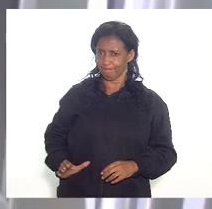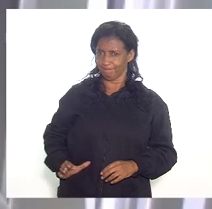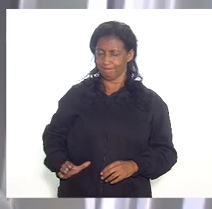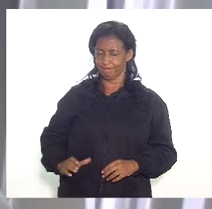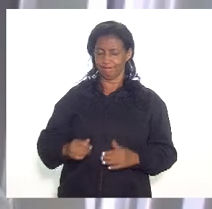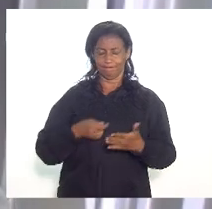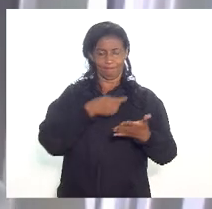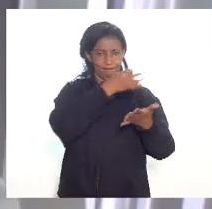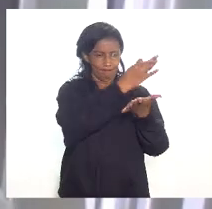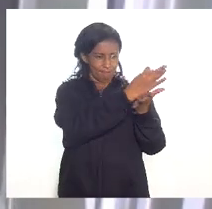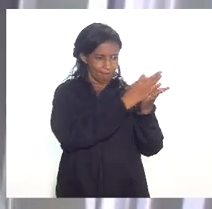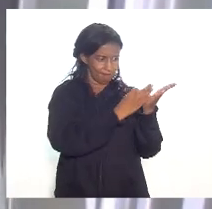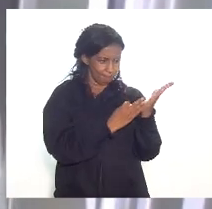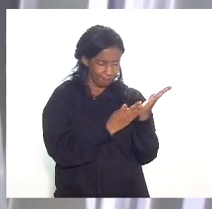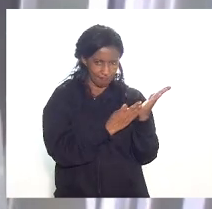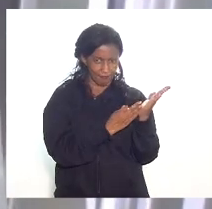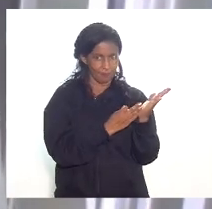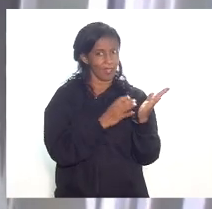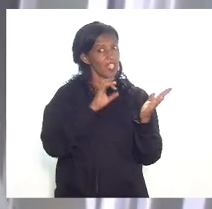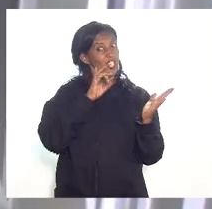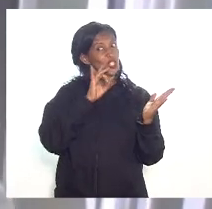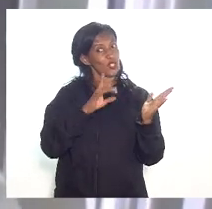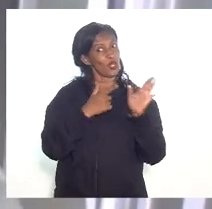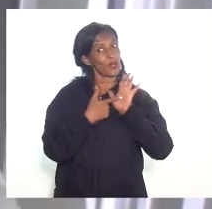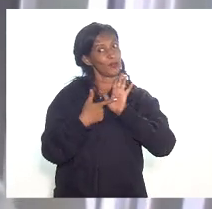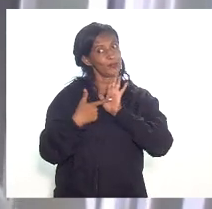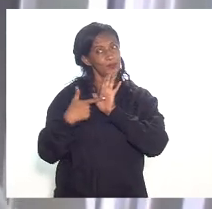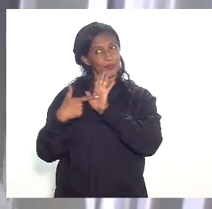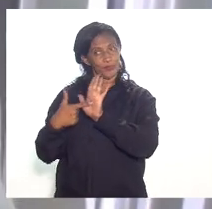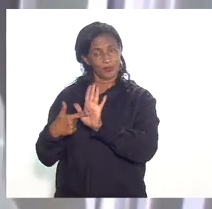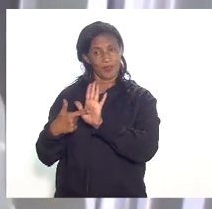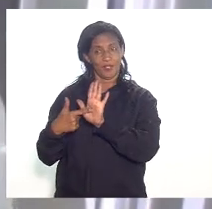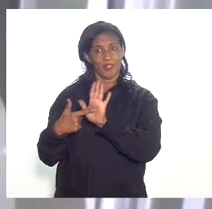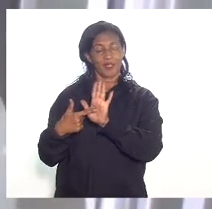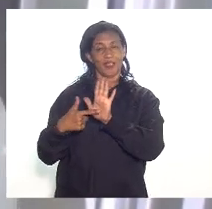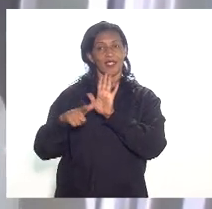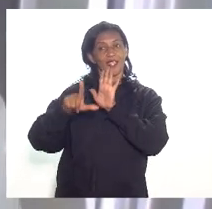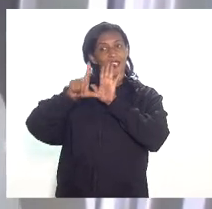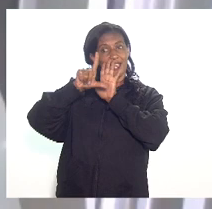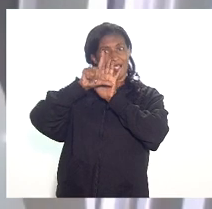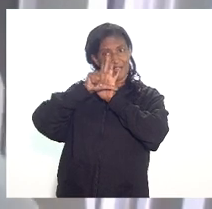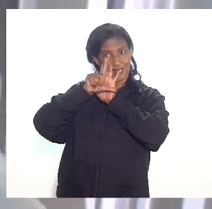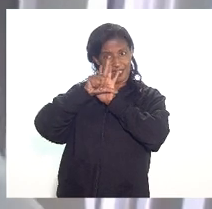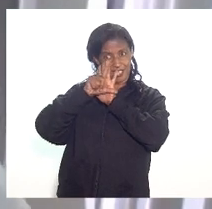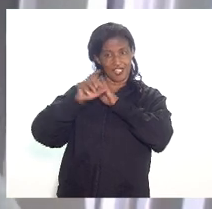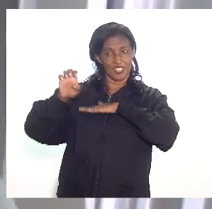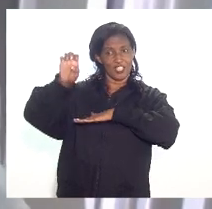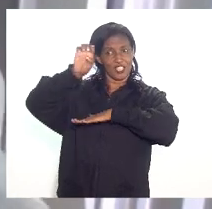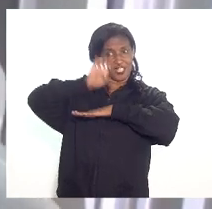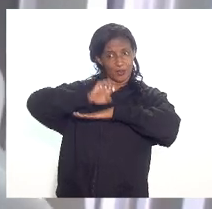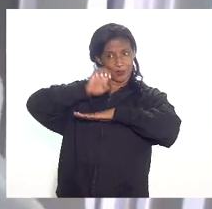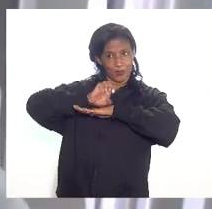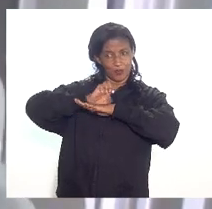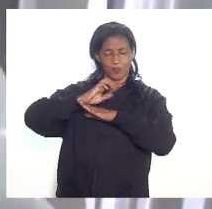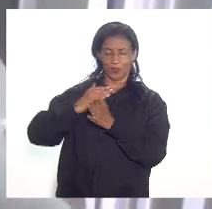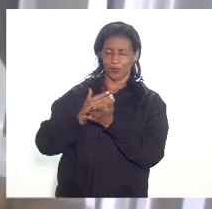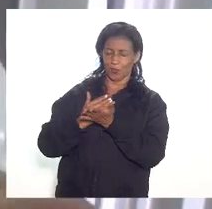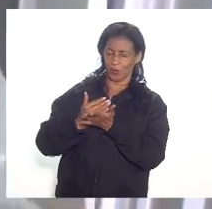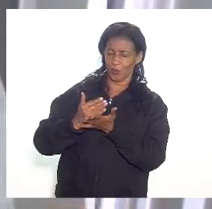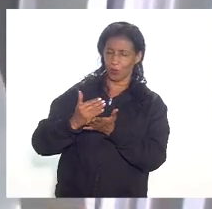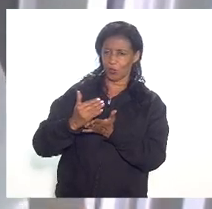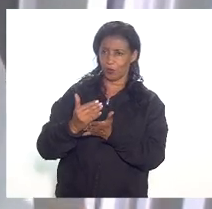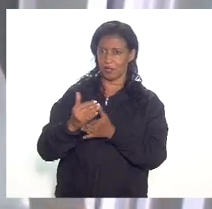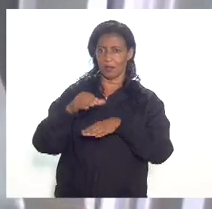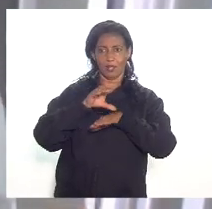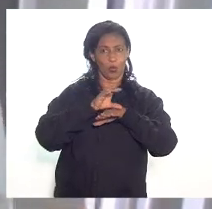apenas confirmam na legislação estadual os princípios que a constituição